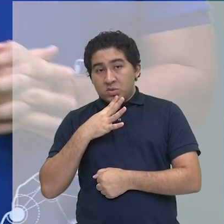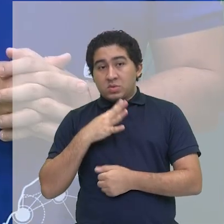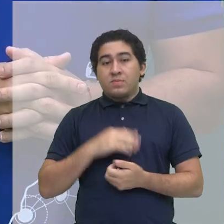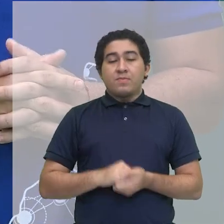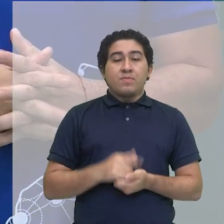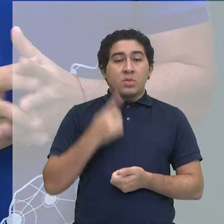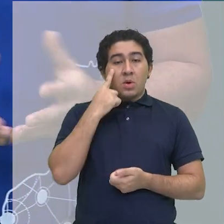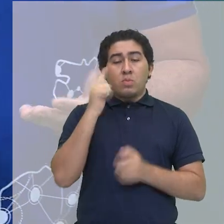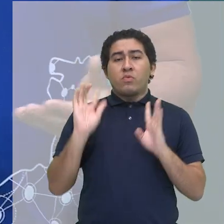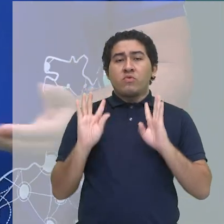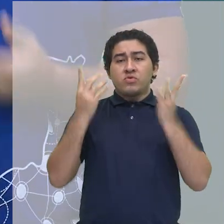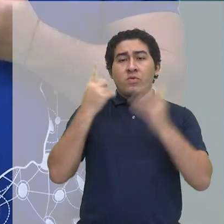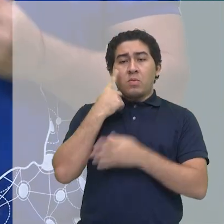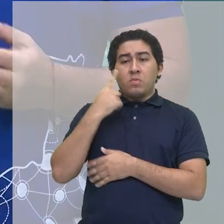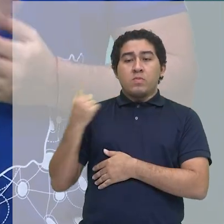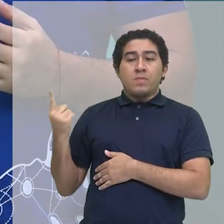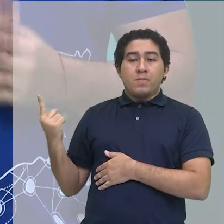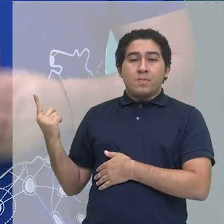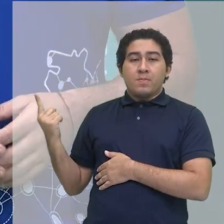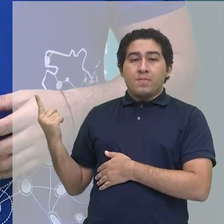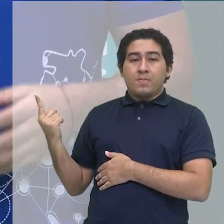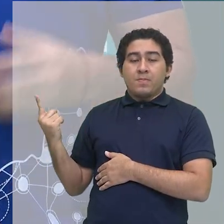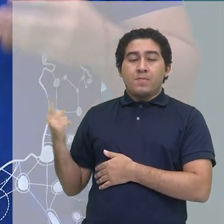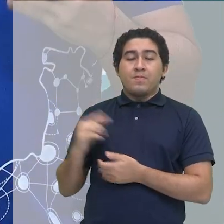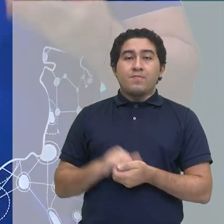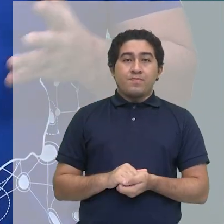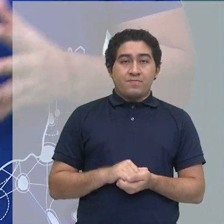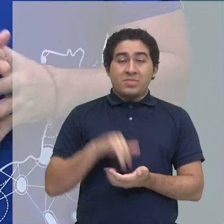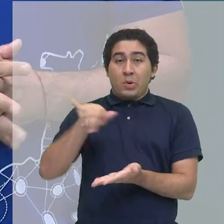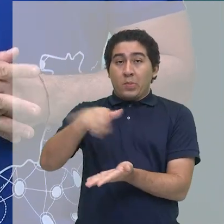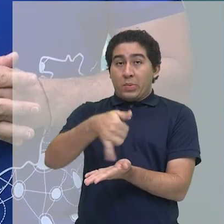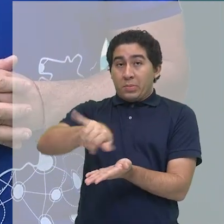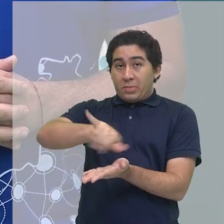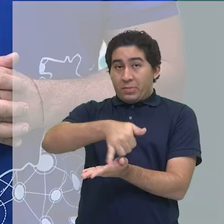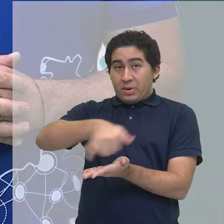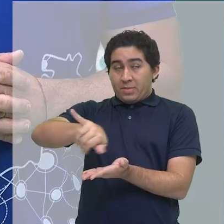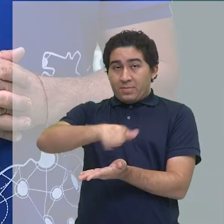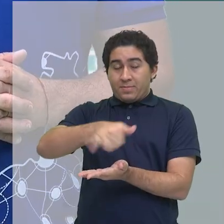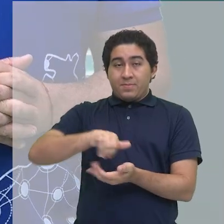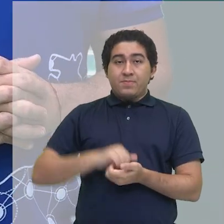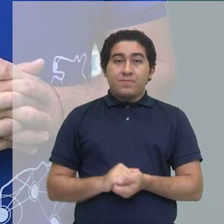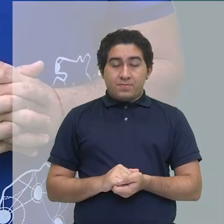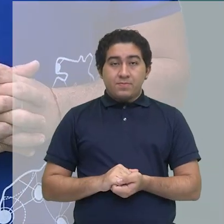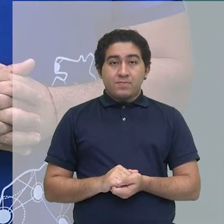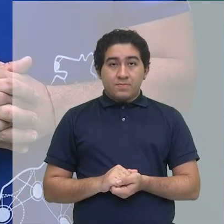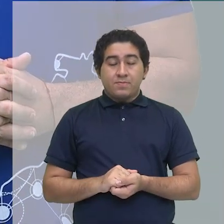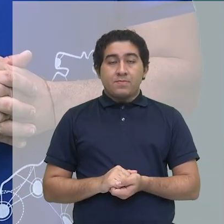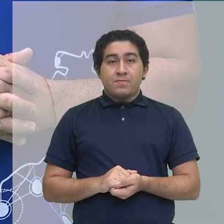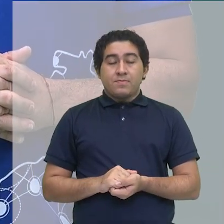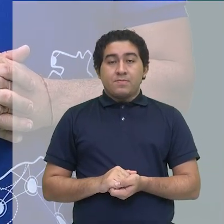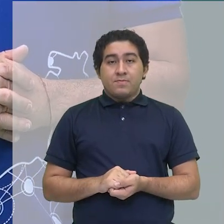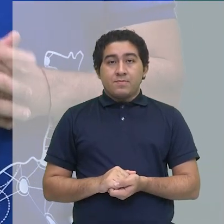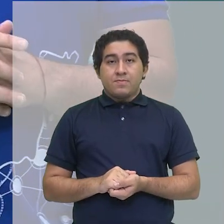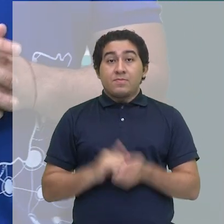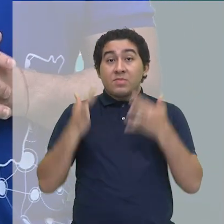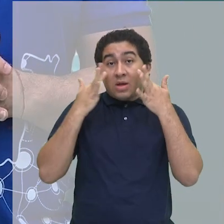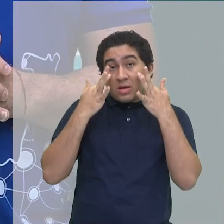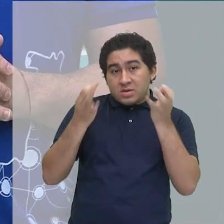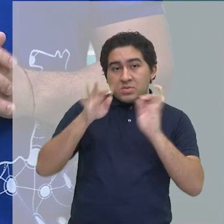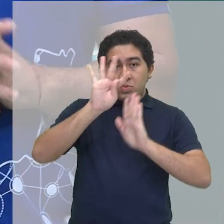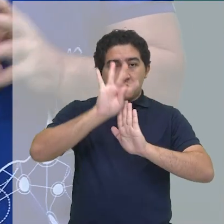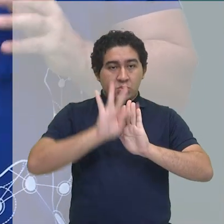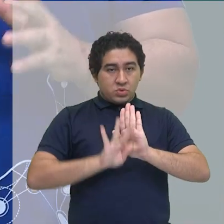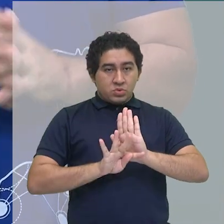este festival aqui que eu vou mostrar para vocês, olha só, é o Boi Bumbá, o Festival do Boi Bumbá. Atenção para esse